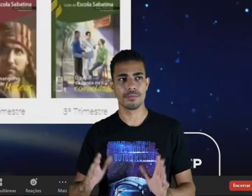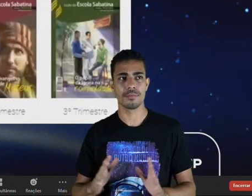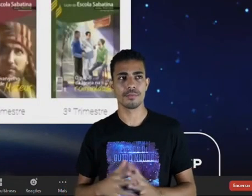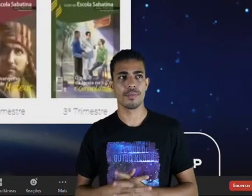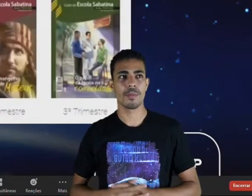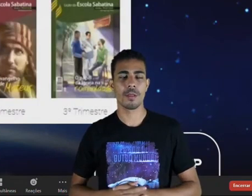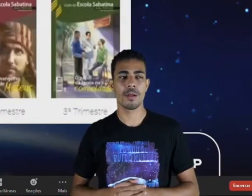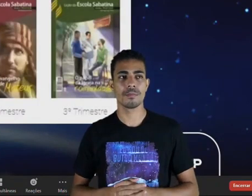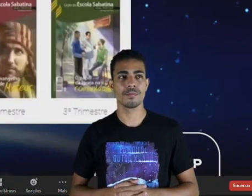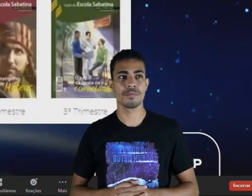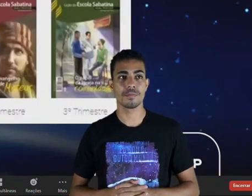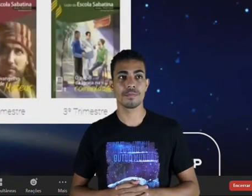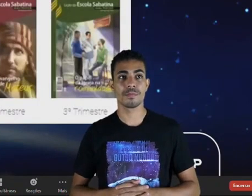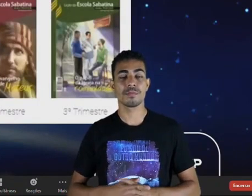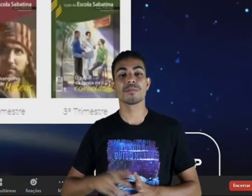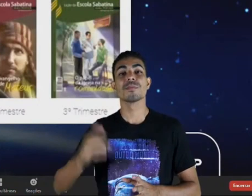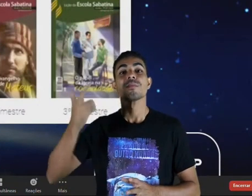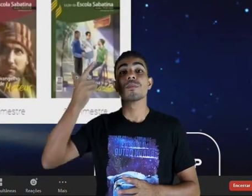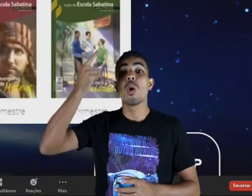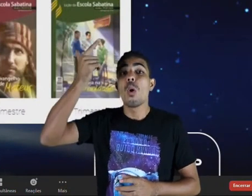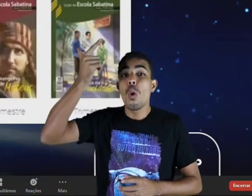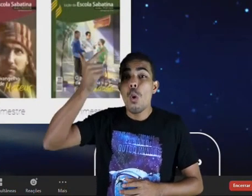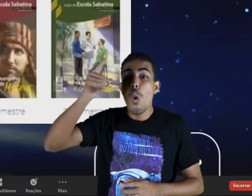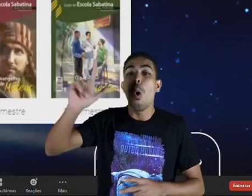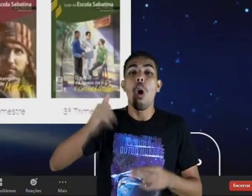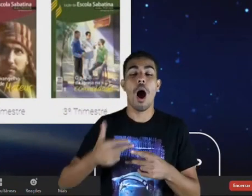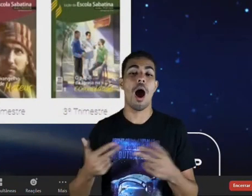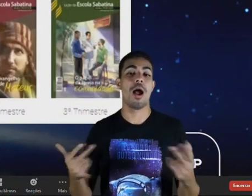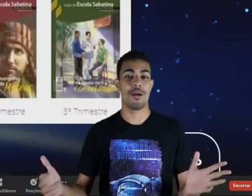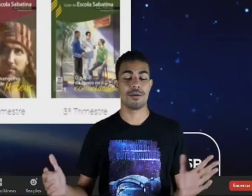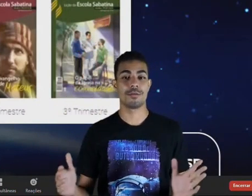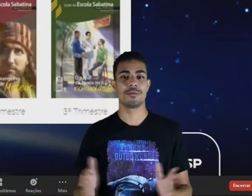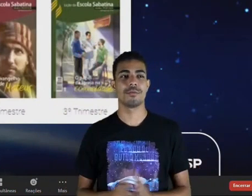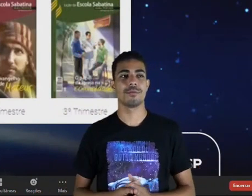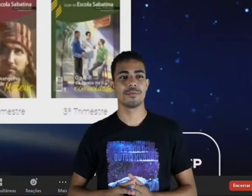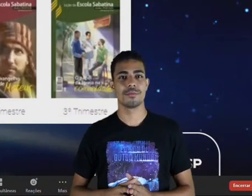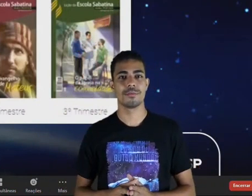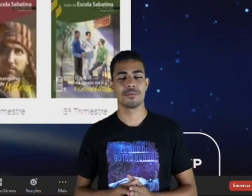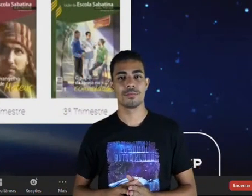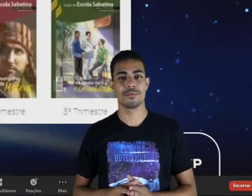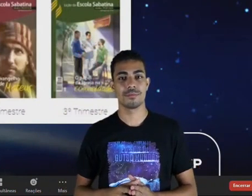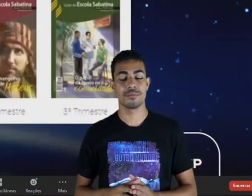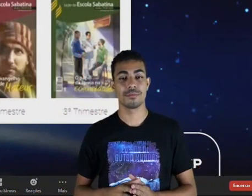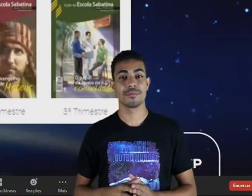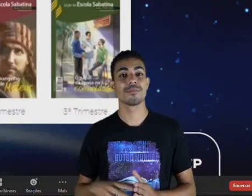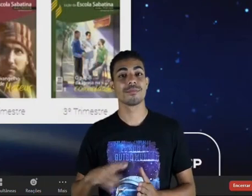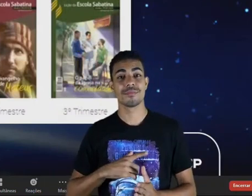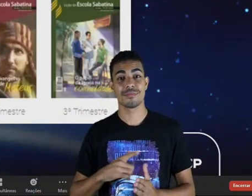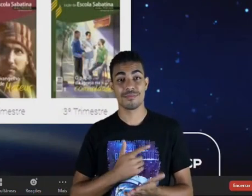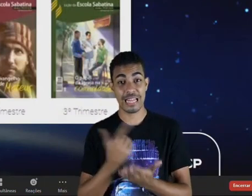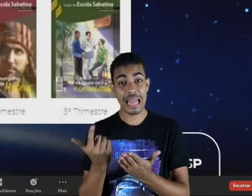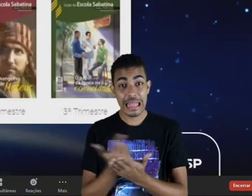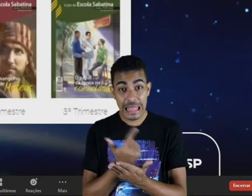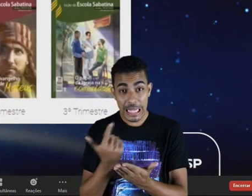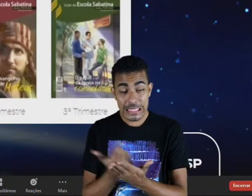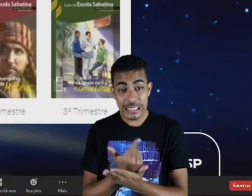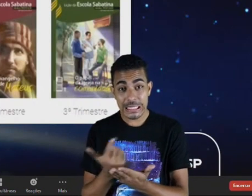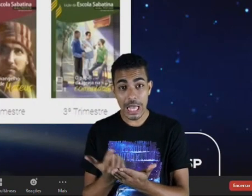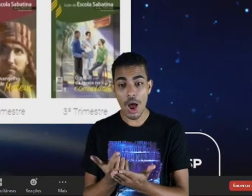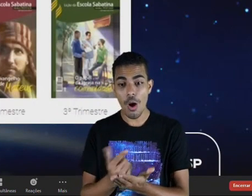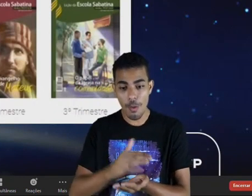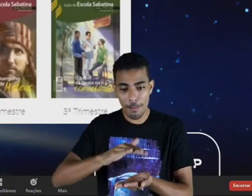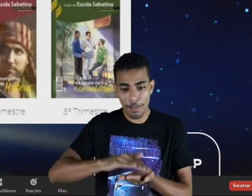Outra coisa que eu sugiro para você, colecione exemplares da lição da